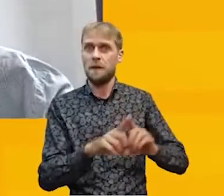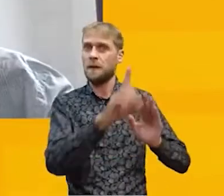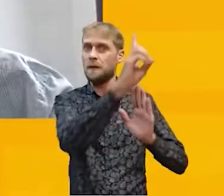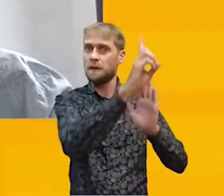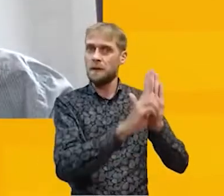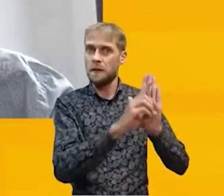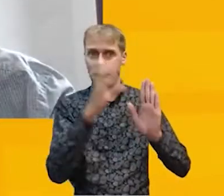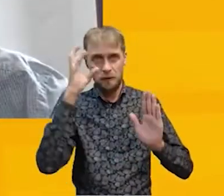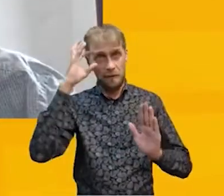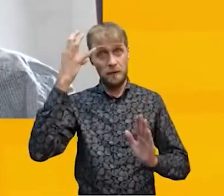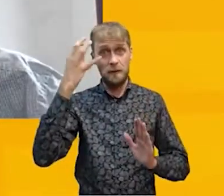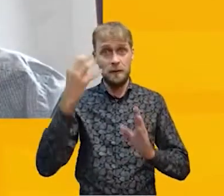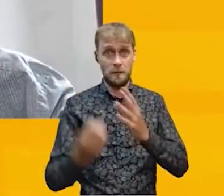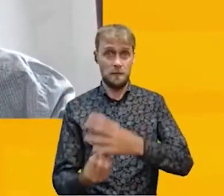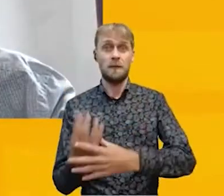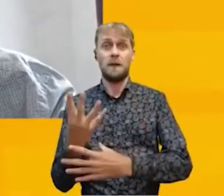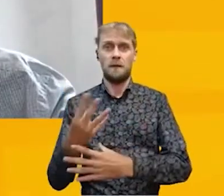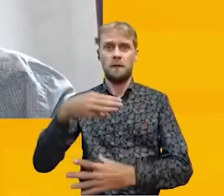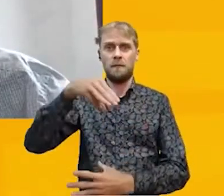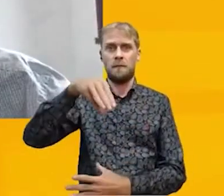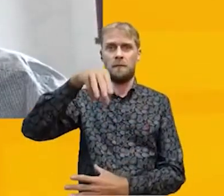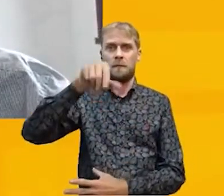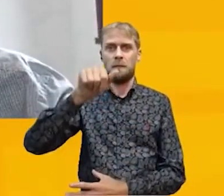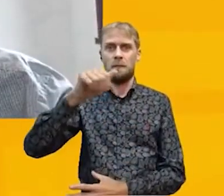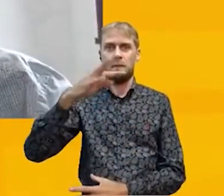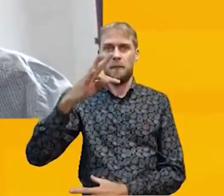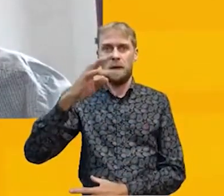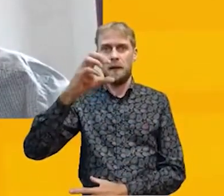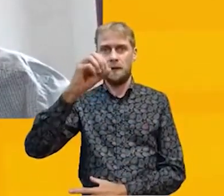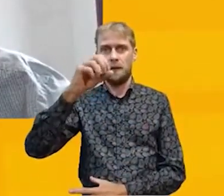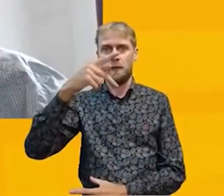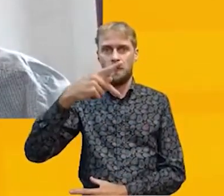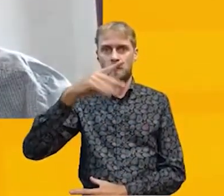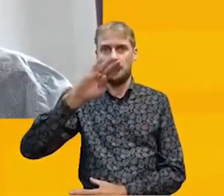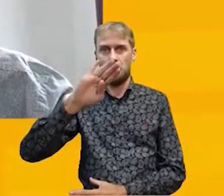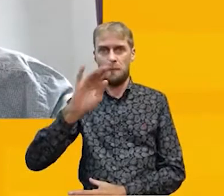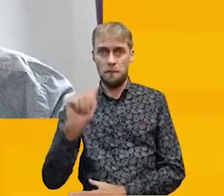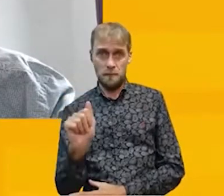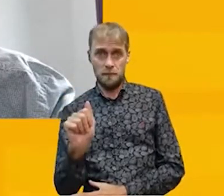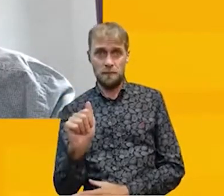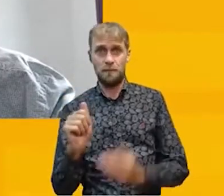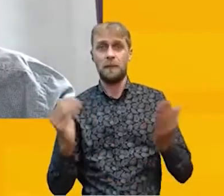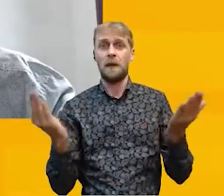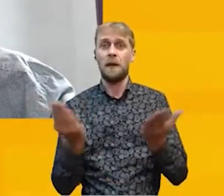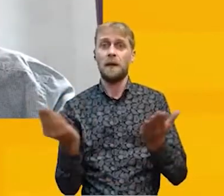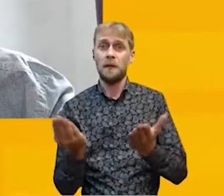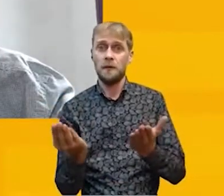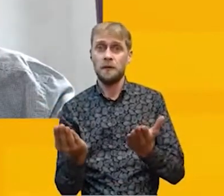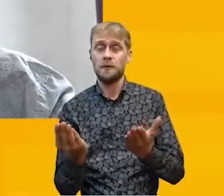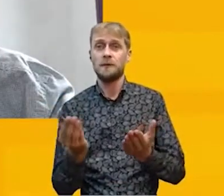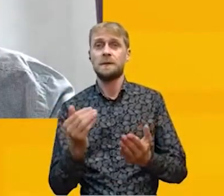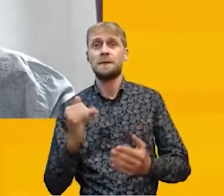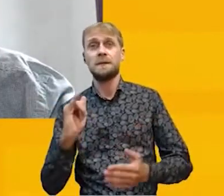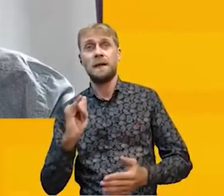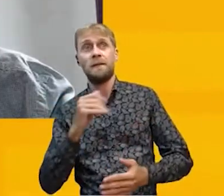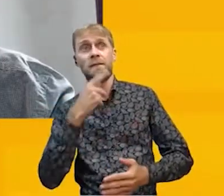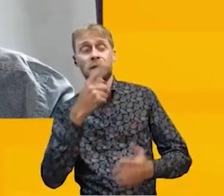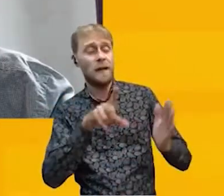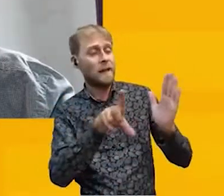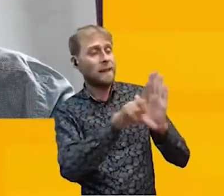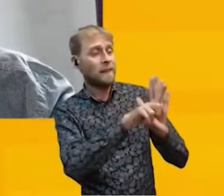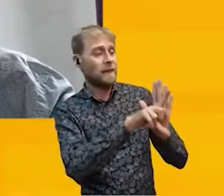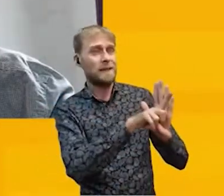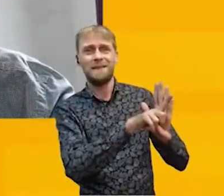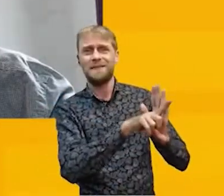criava a região do Mato Piba. Então, hoje, nós, se for falar igual você disse, legalmente nós não